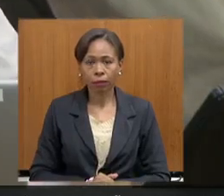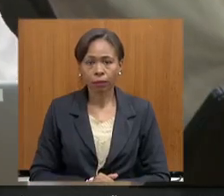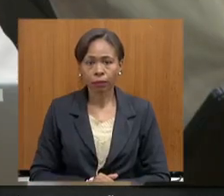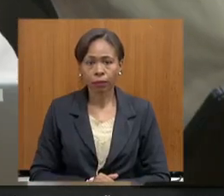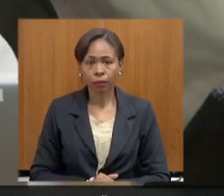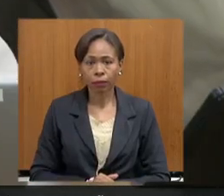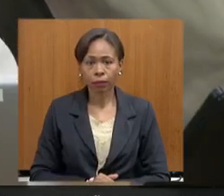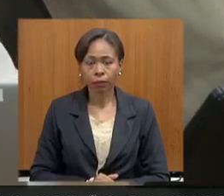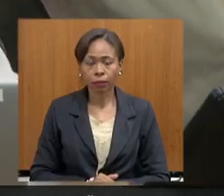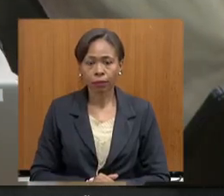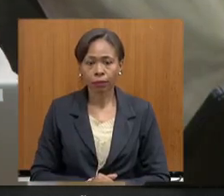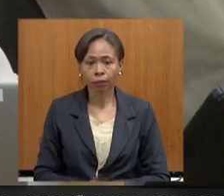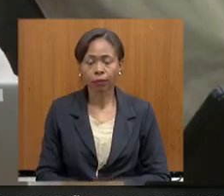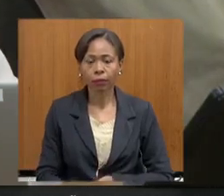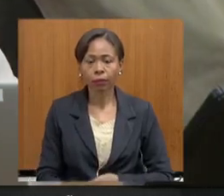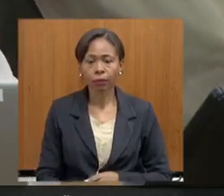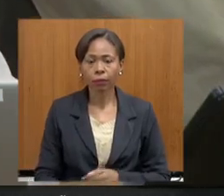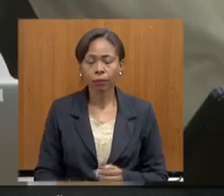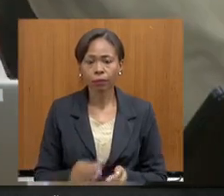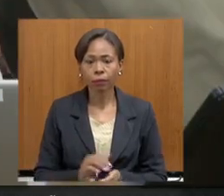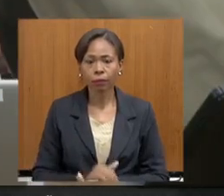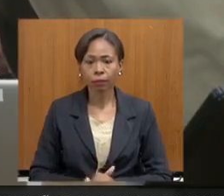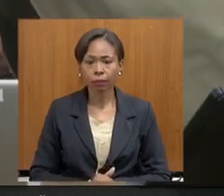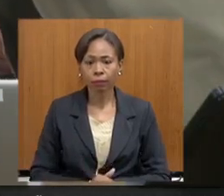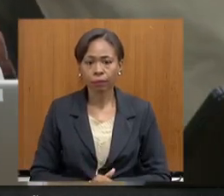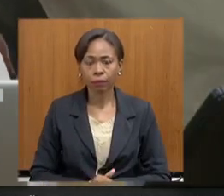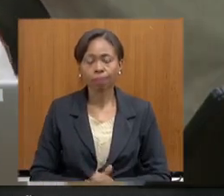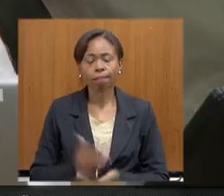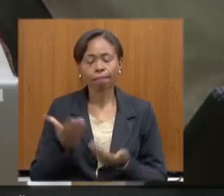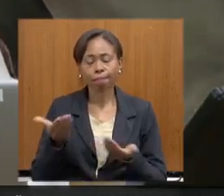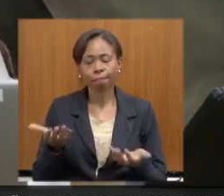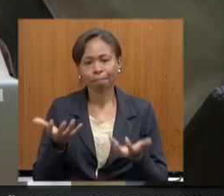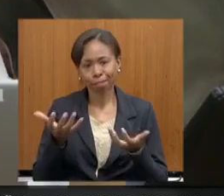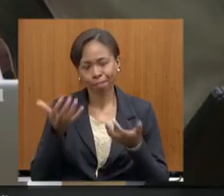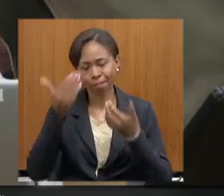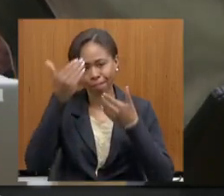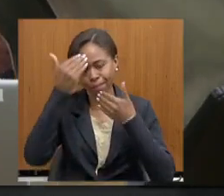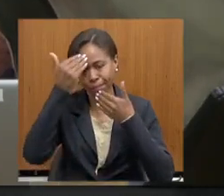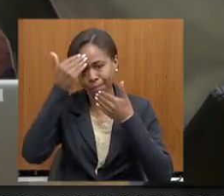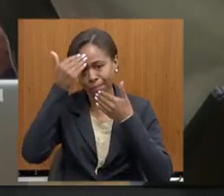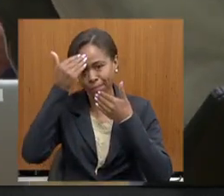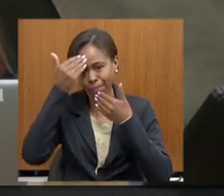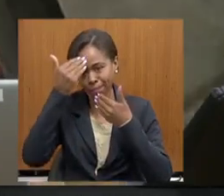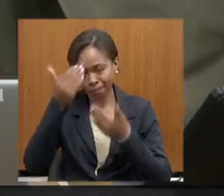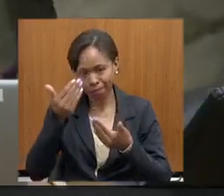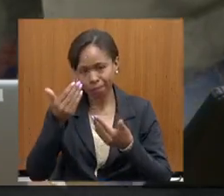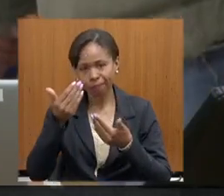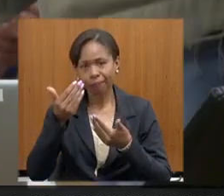e eu quero aqui agradecer a presença do